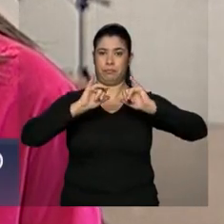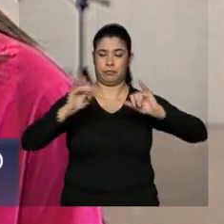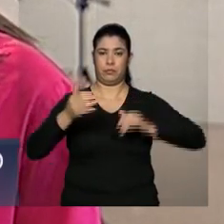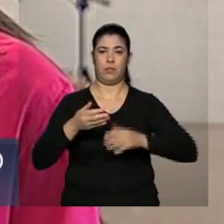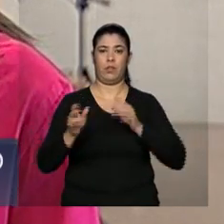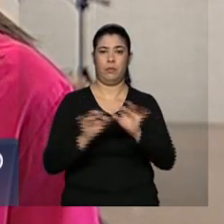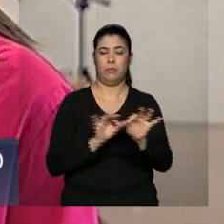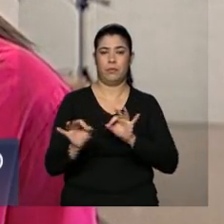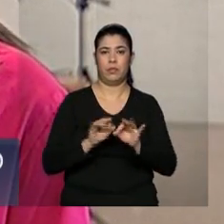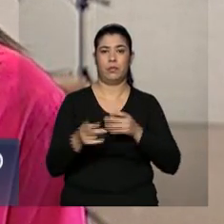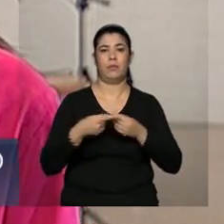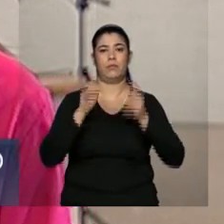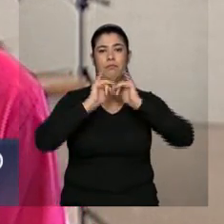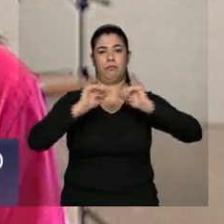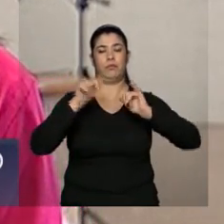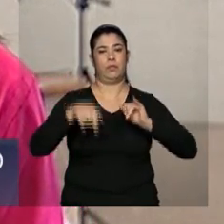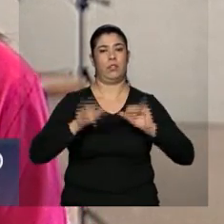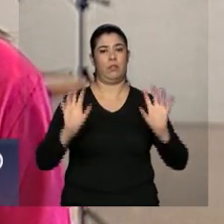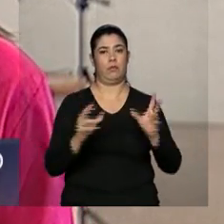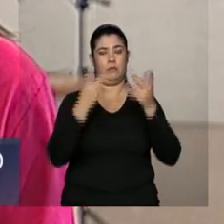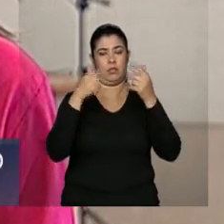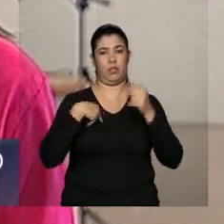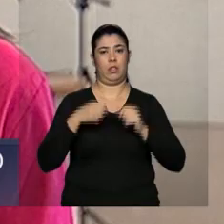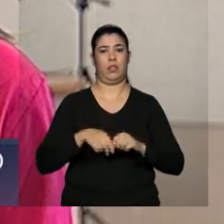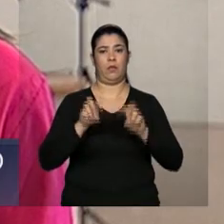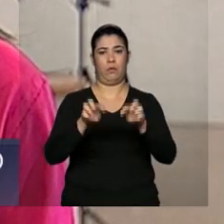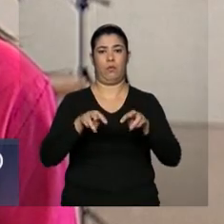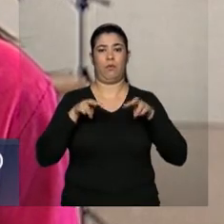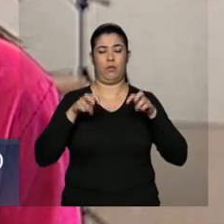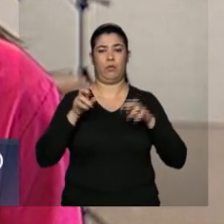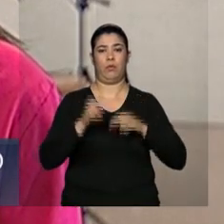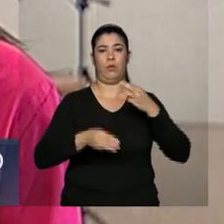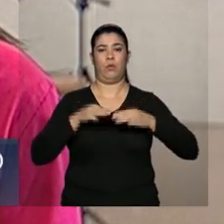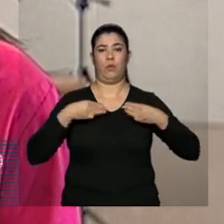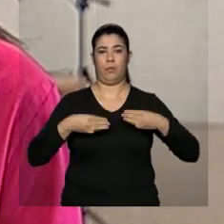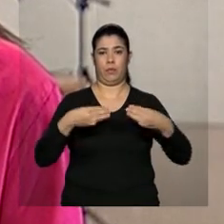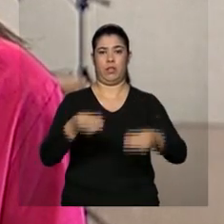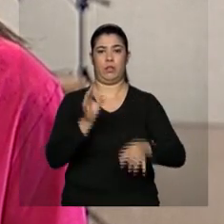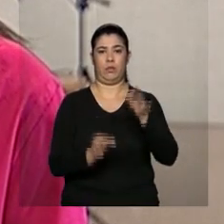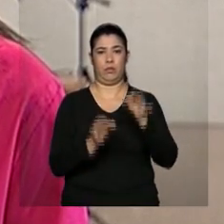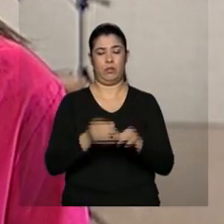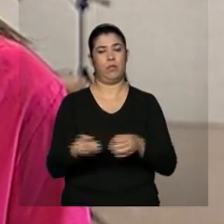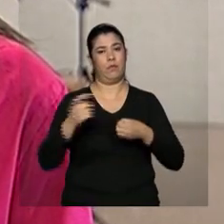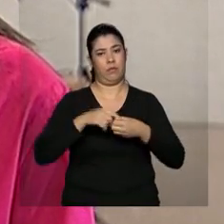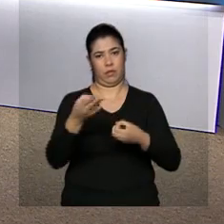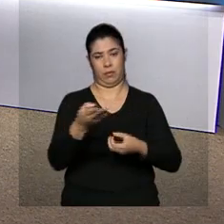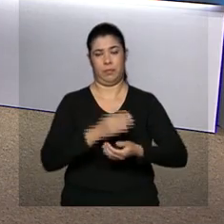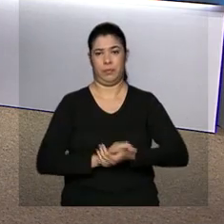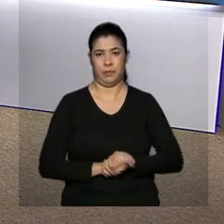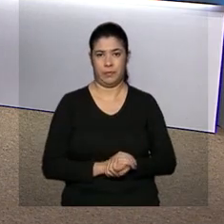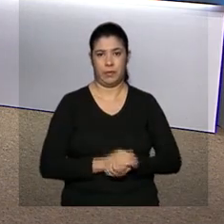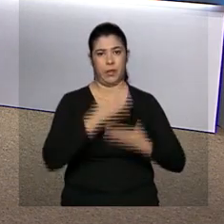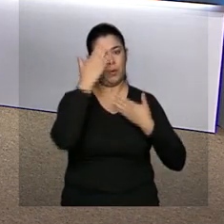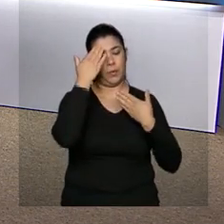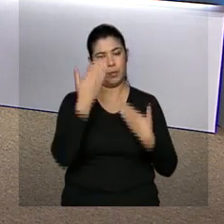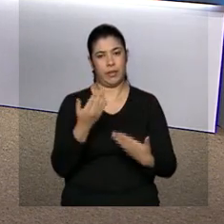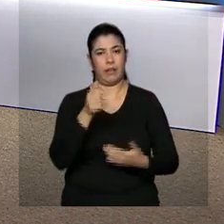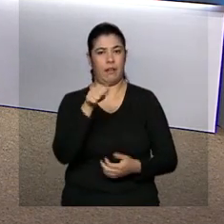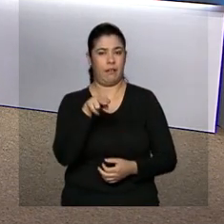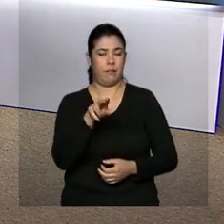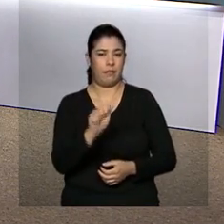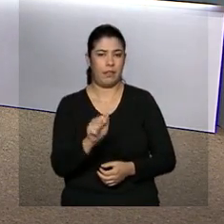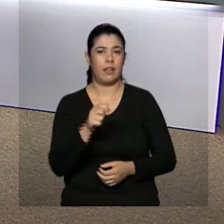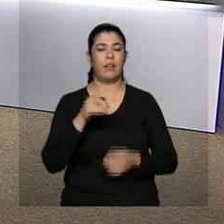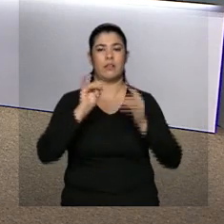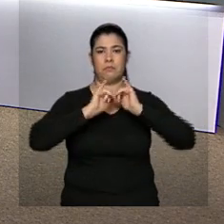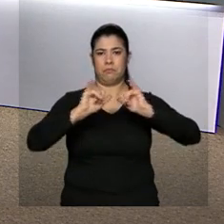coisas que vai ser lançada aqui logo mais no auditório no Ministério da Justiça. Nós voltamos com você, Roberto. Obrigado, Ana Gabriela